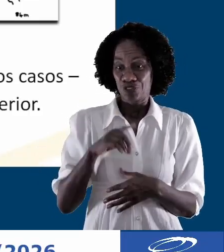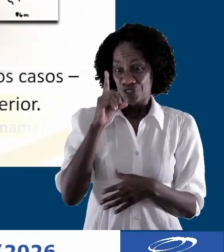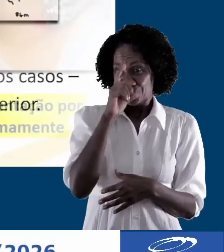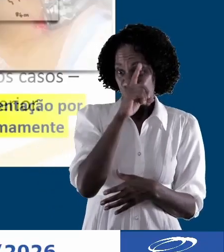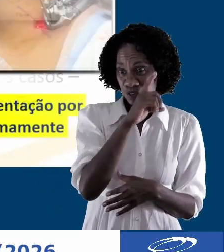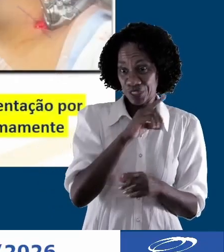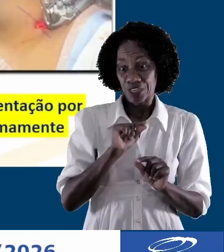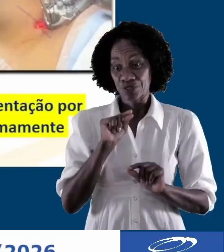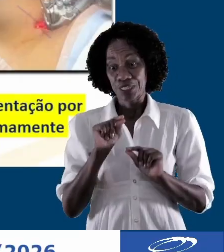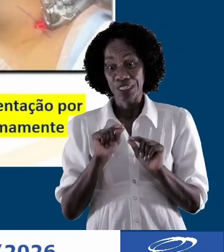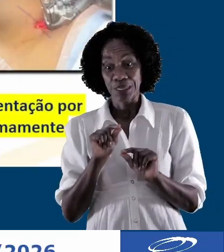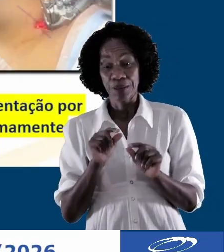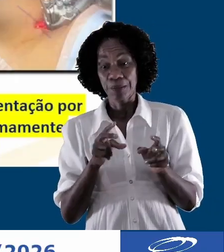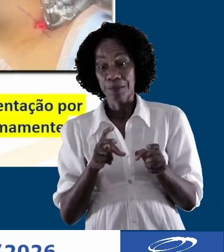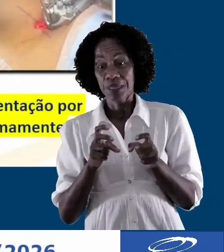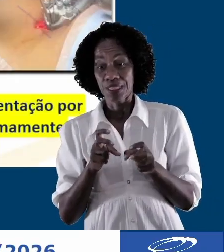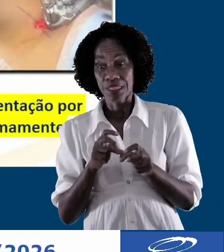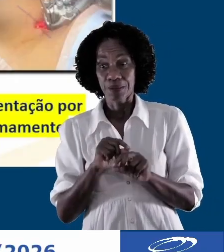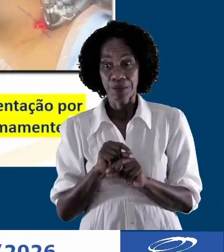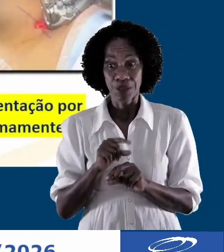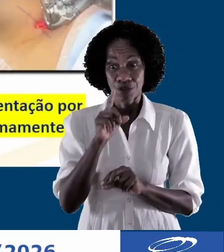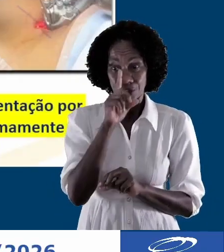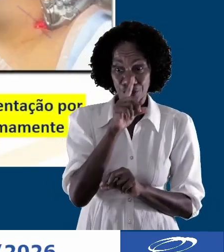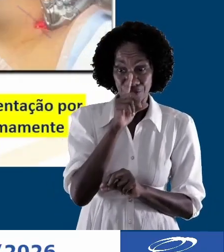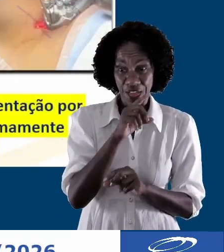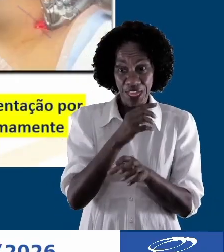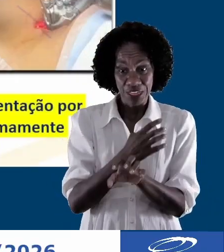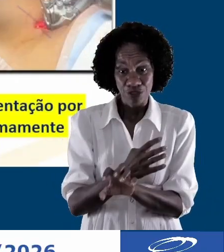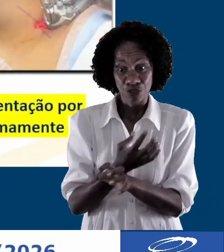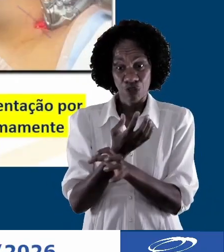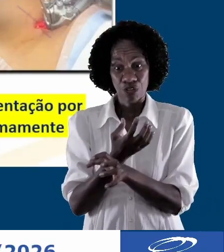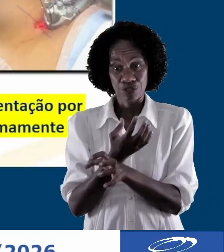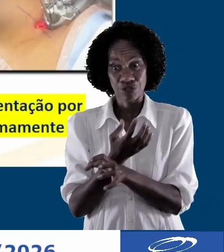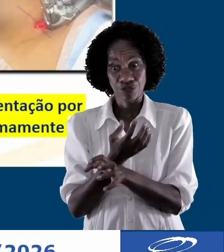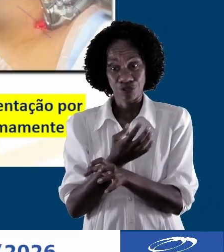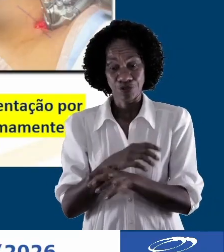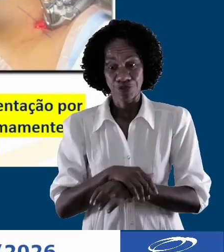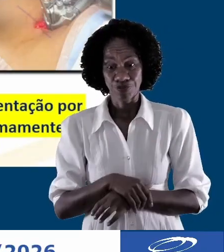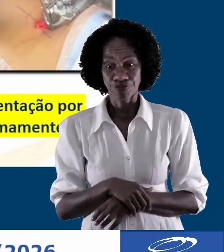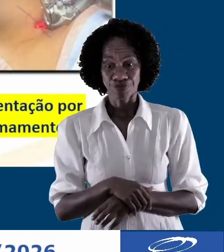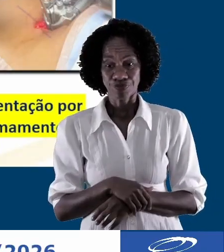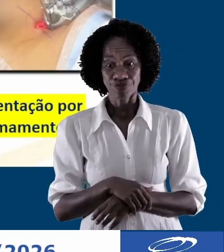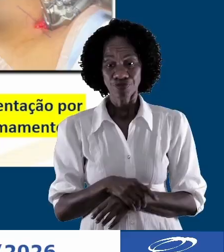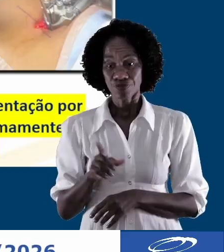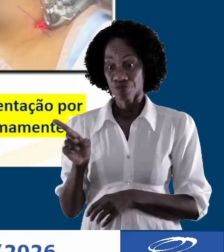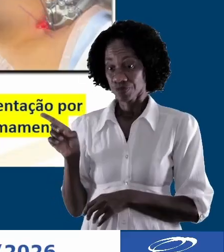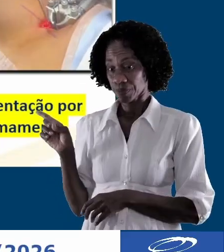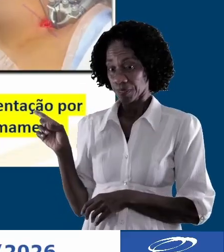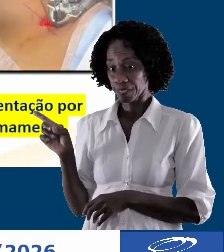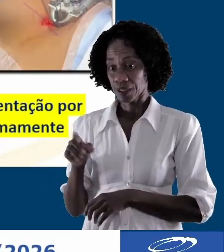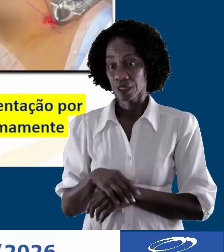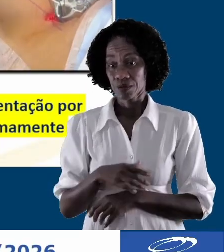associar uma fixação posterior. Esse é um caso tratado aqui no INTO também, uma tuberculose